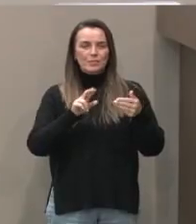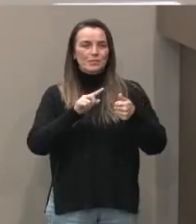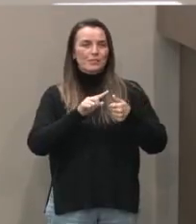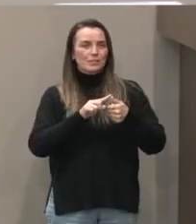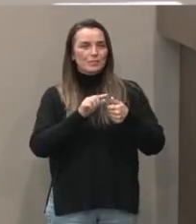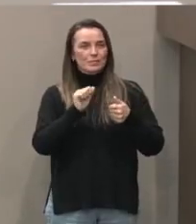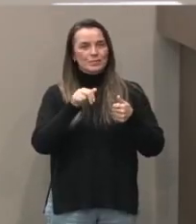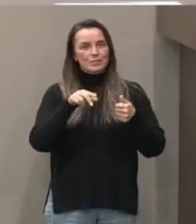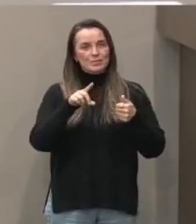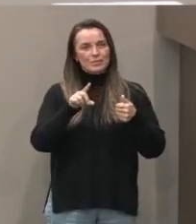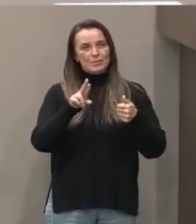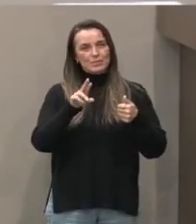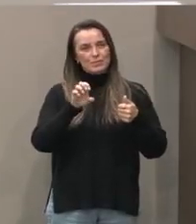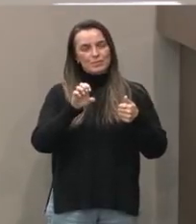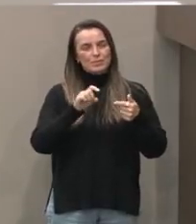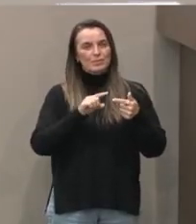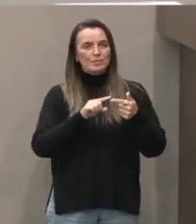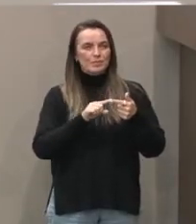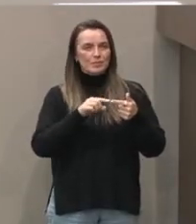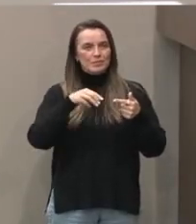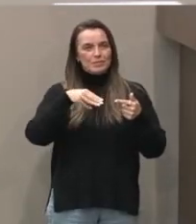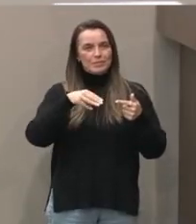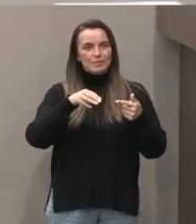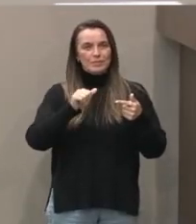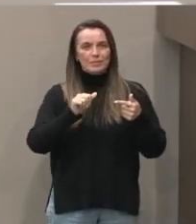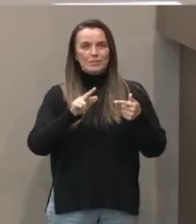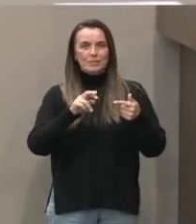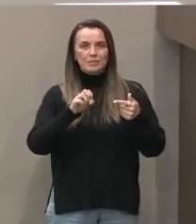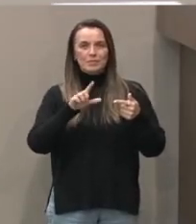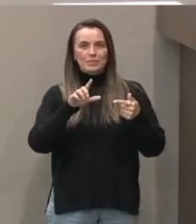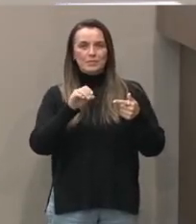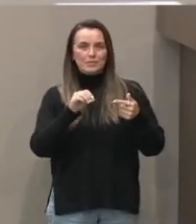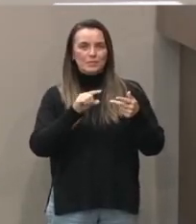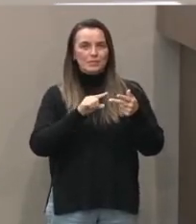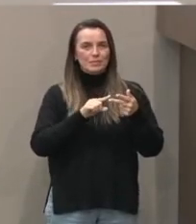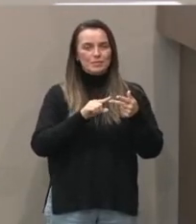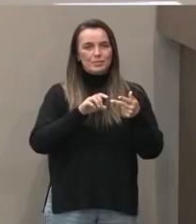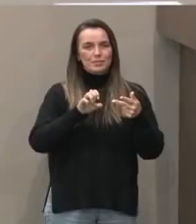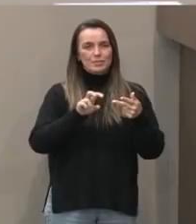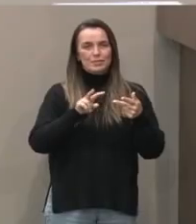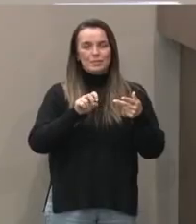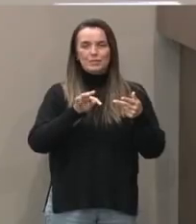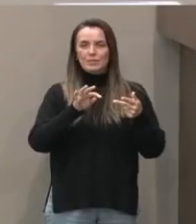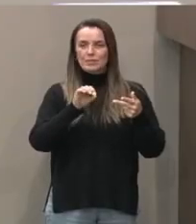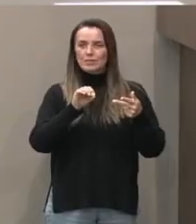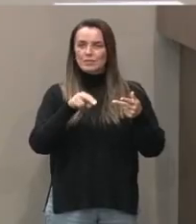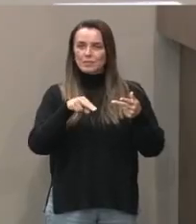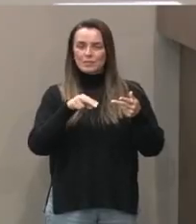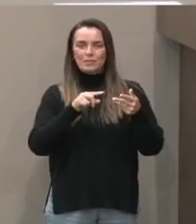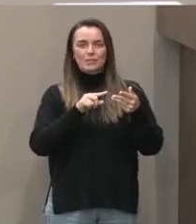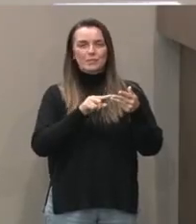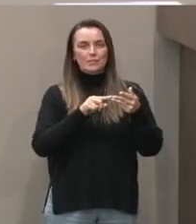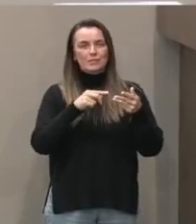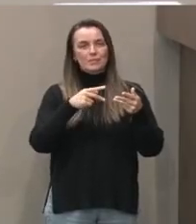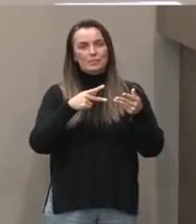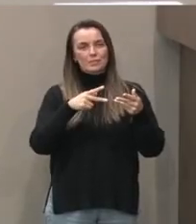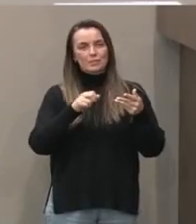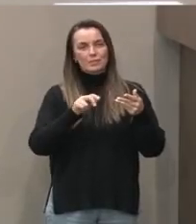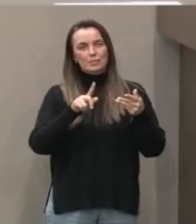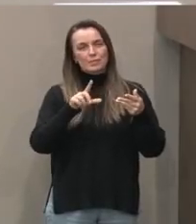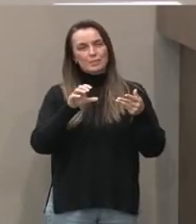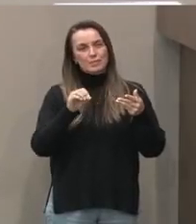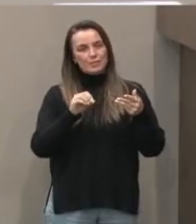José Sagim, Marcelo Lemos, Igor Sequim, Everton de Lima, Paulo Piluski,